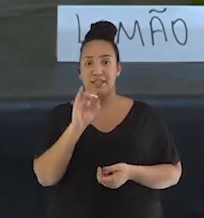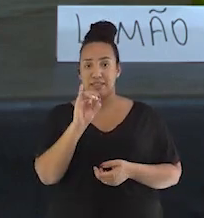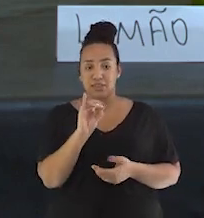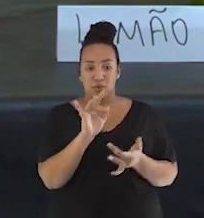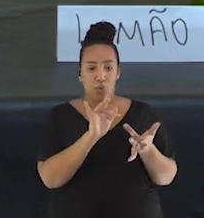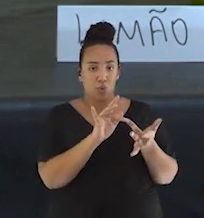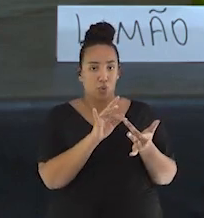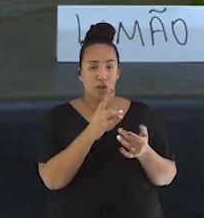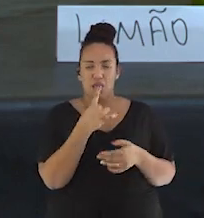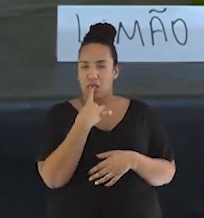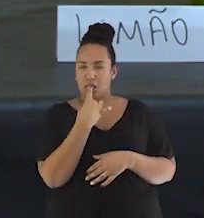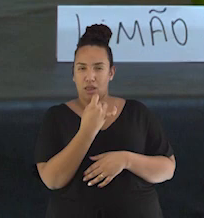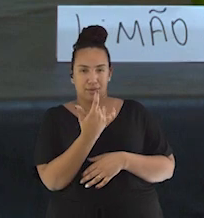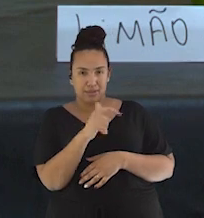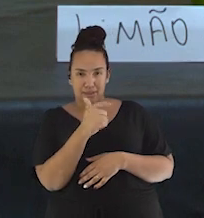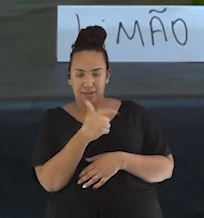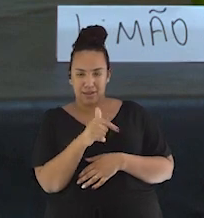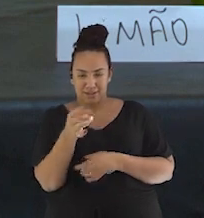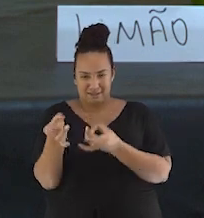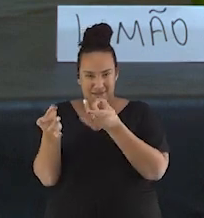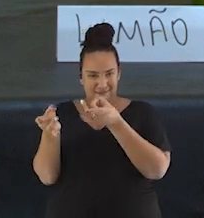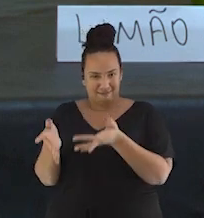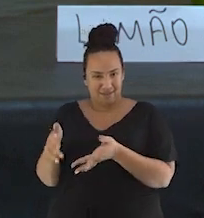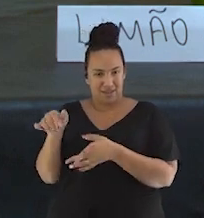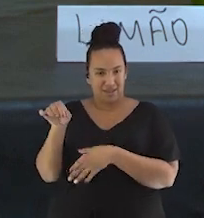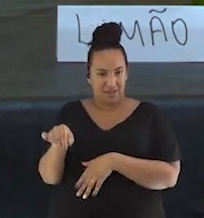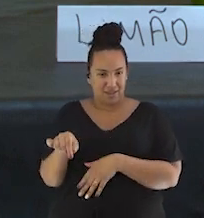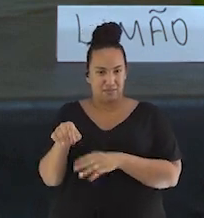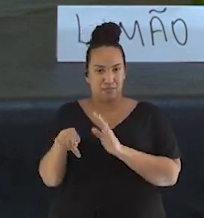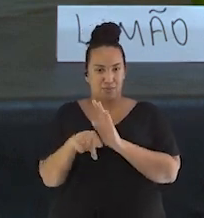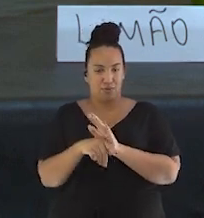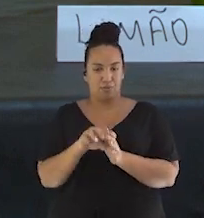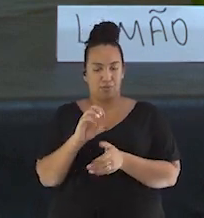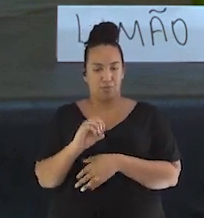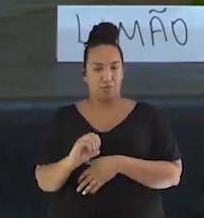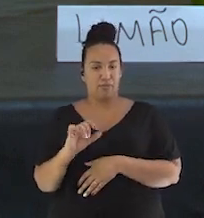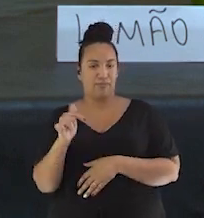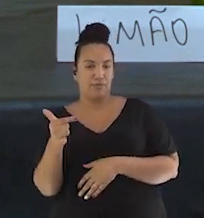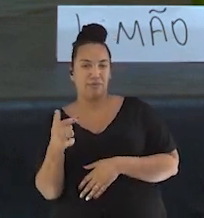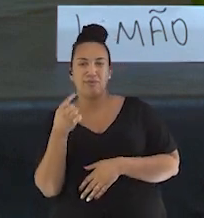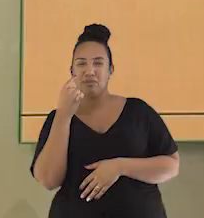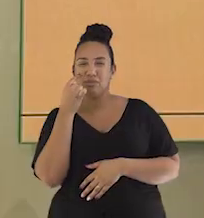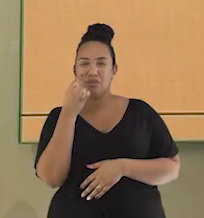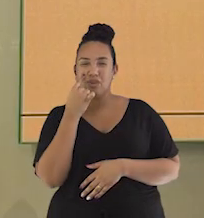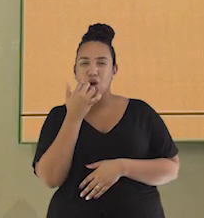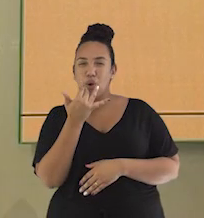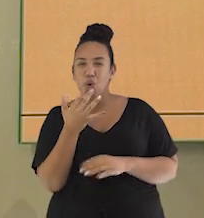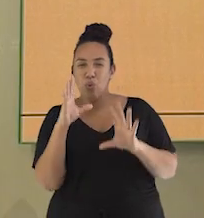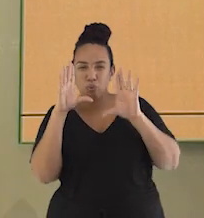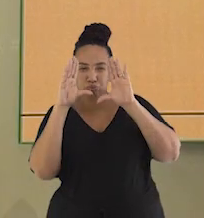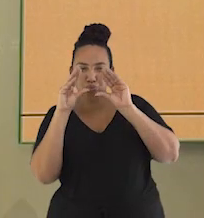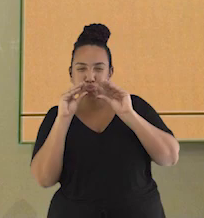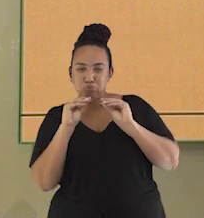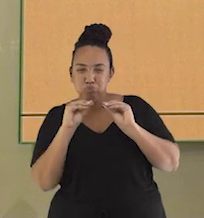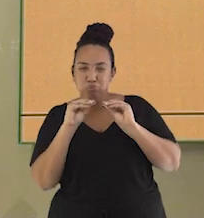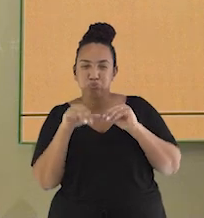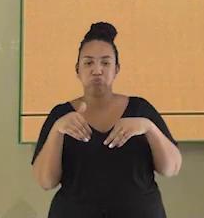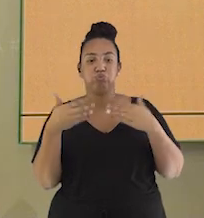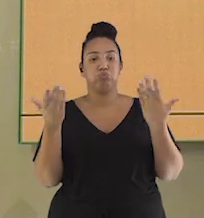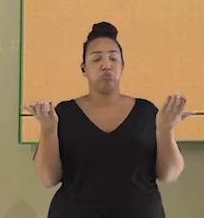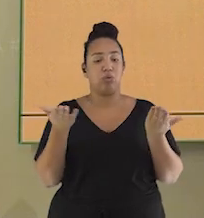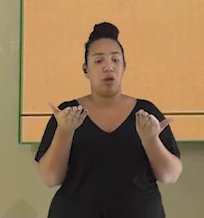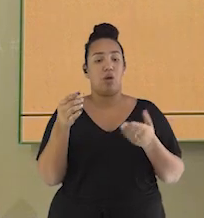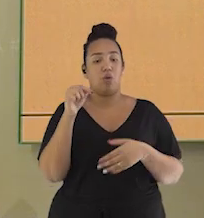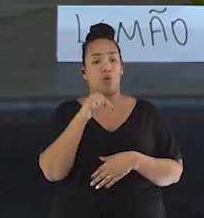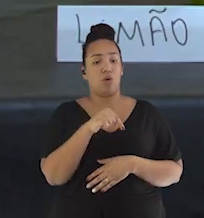o limão, que ficou exposta no ar, né, com a ação do oxigênio, ela ficou escura. Já a